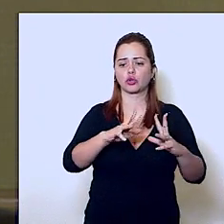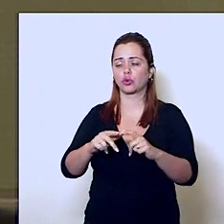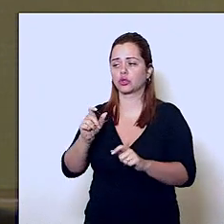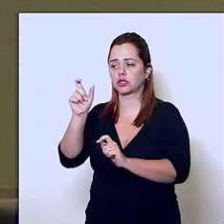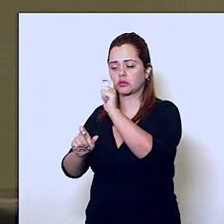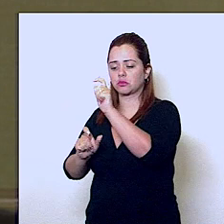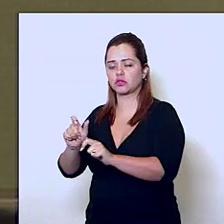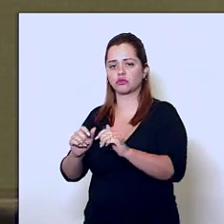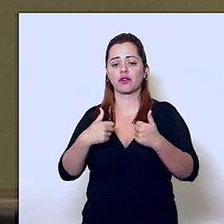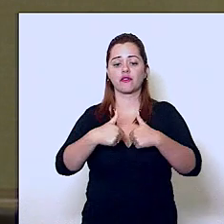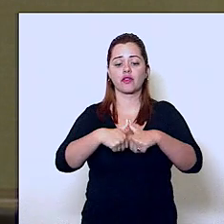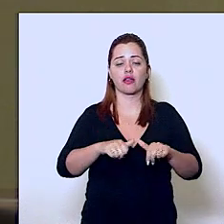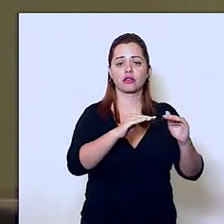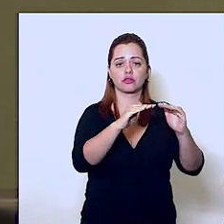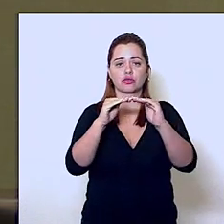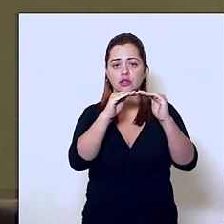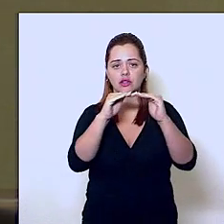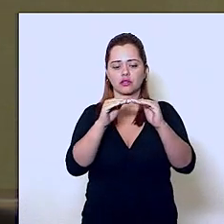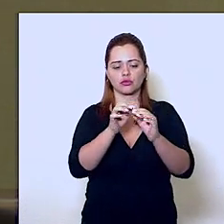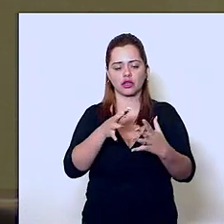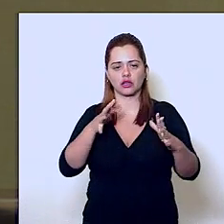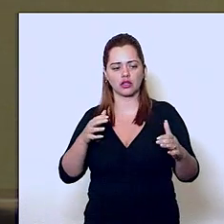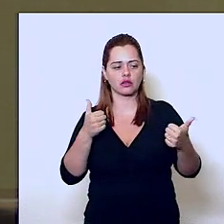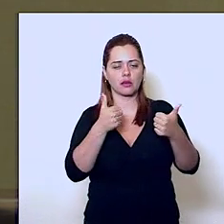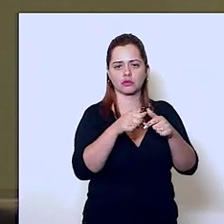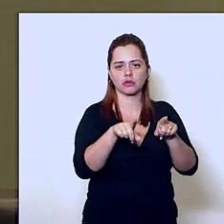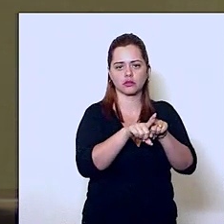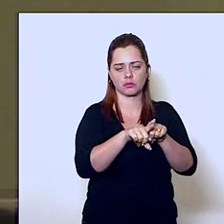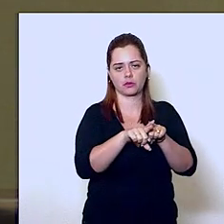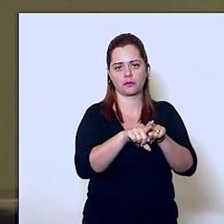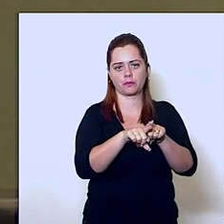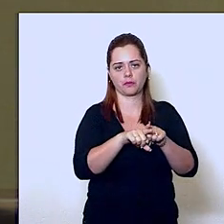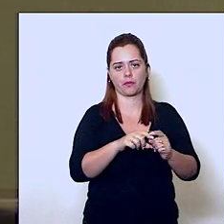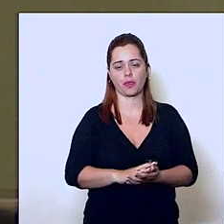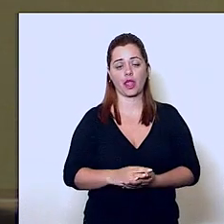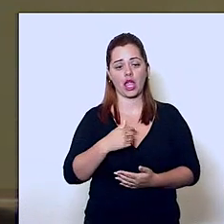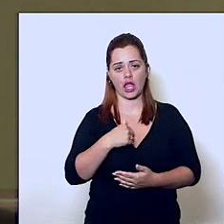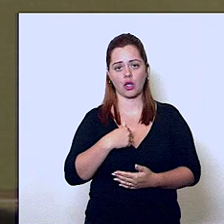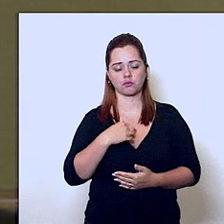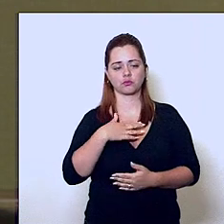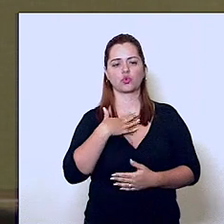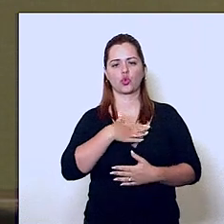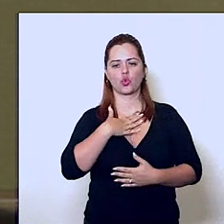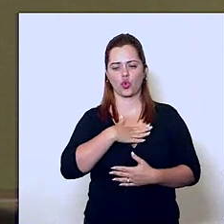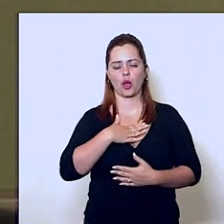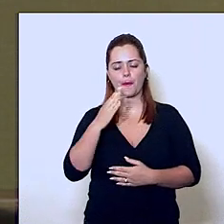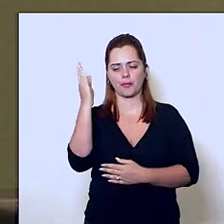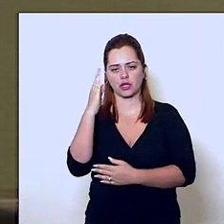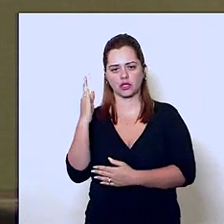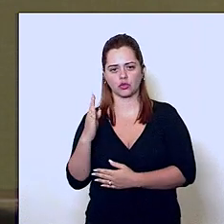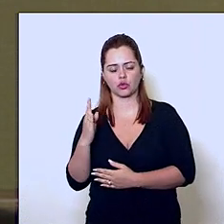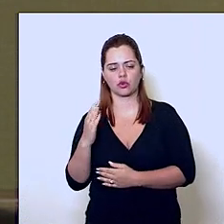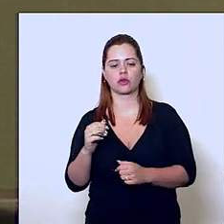de grandeza e de aproximação. Eu tive o privilégio de conviver com a família, com Dona